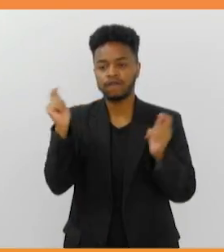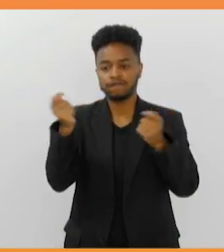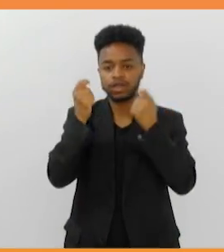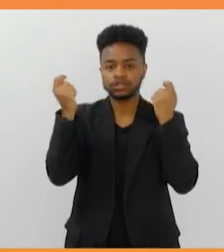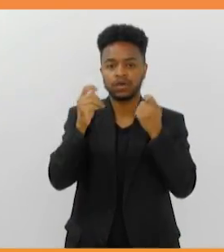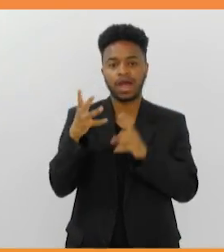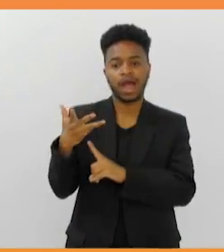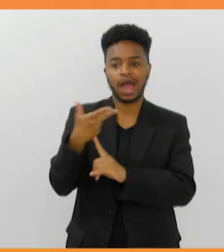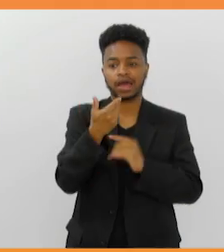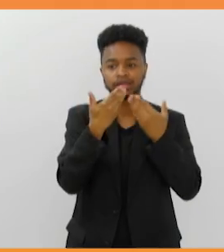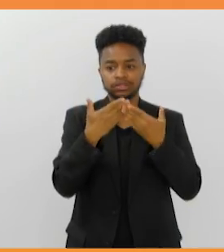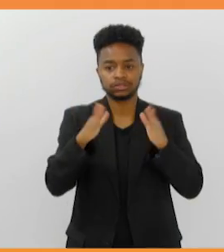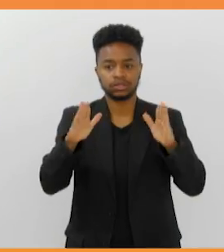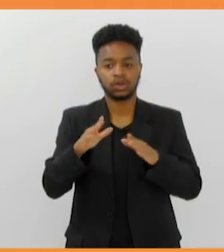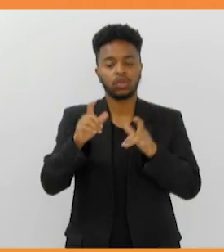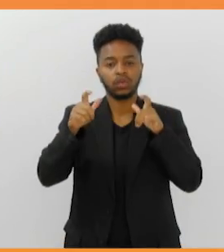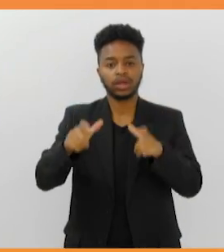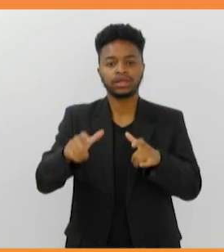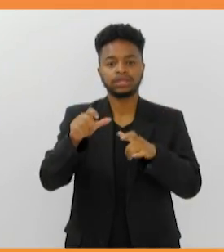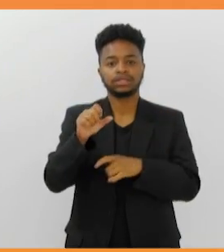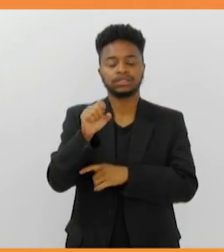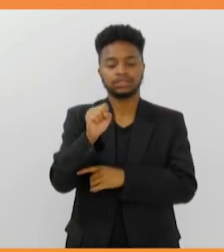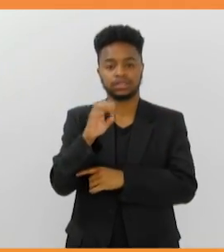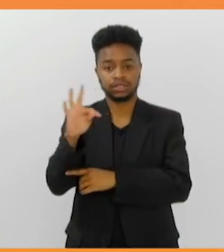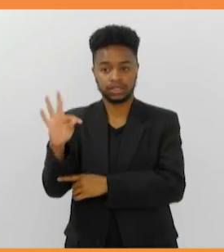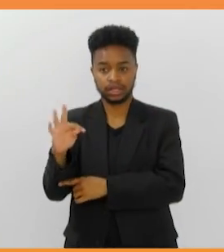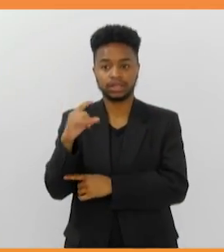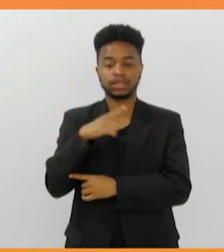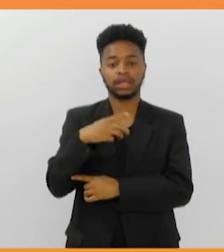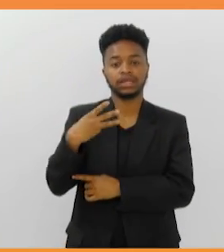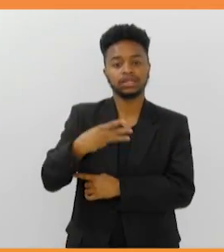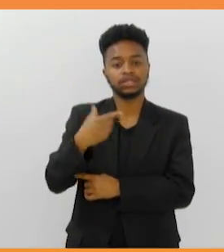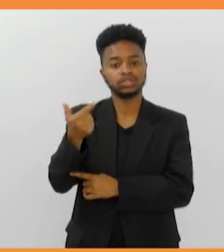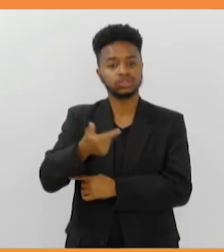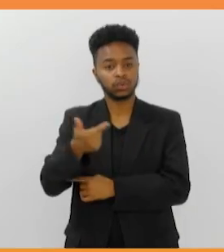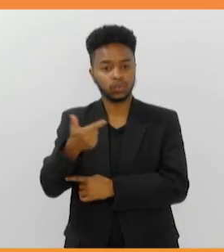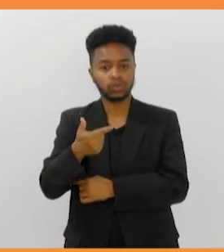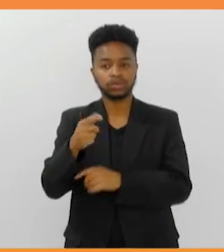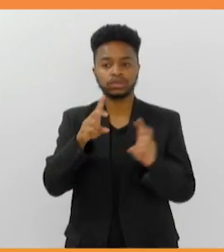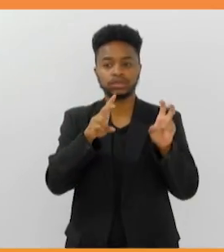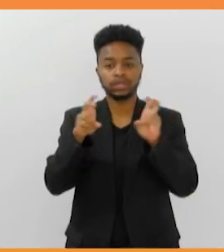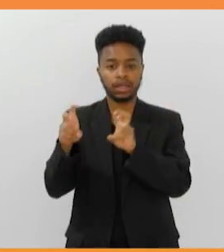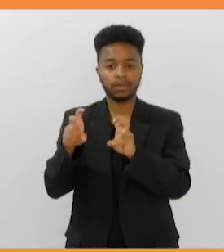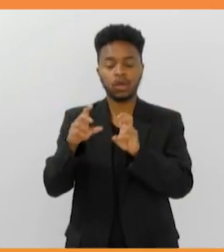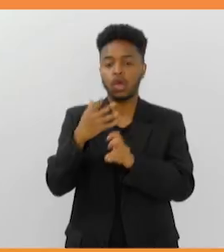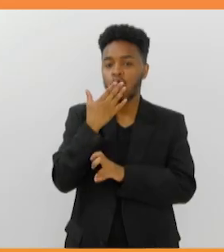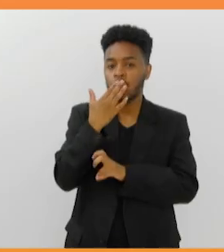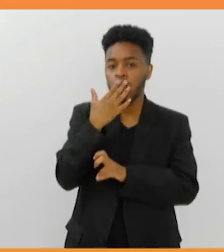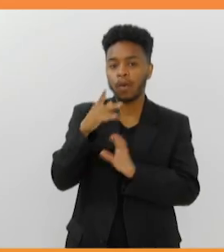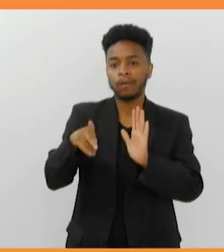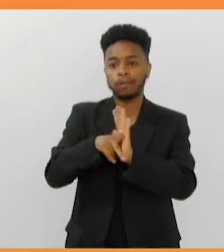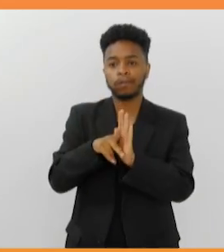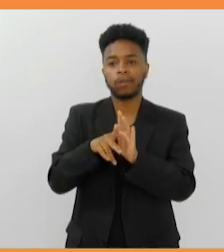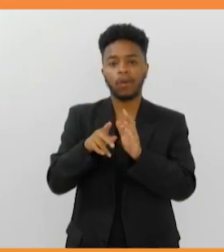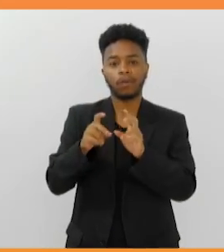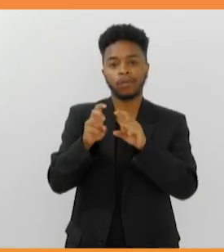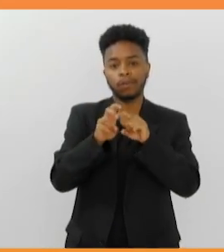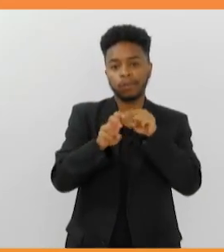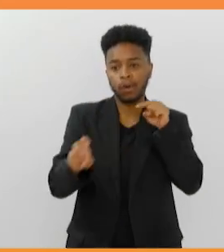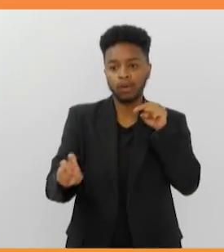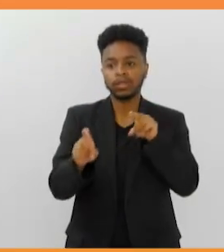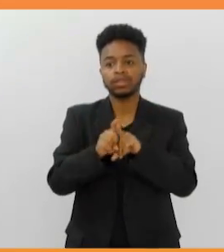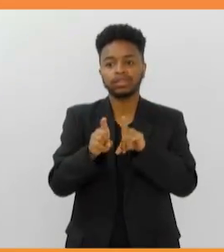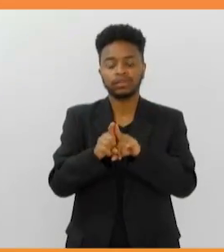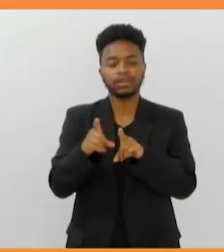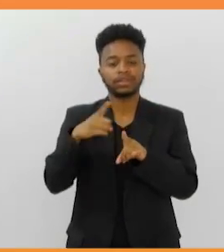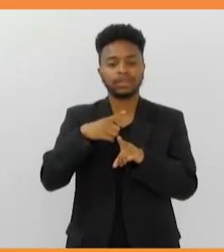Portas Abertas em Santa Teresa. A 32ª edição do evento tem como tema Cores do Bonde e transforma o bairro em uma grande galeria a